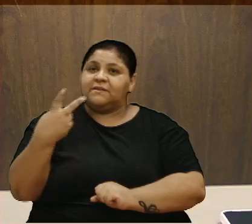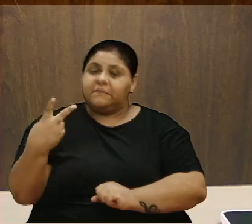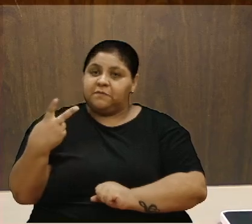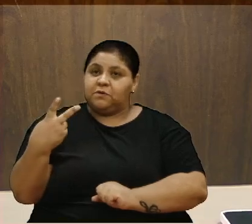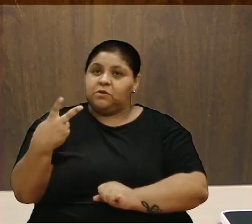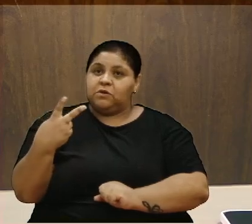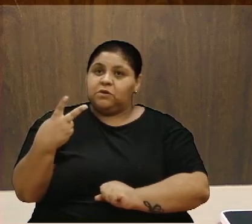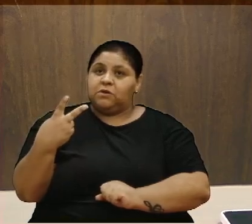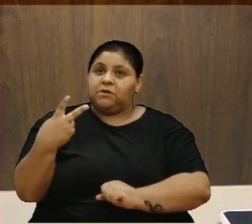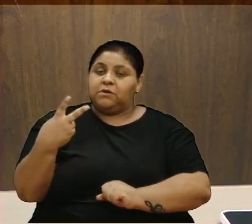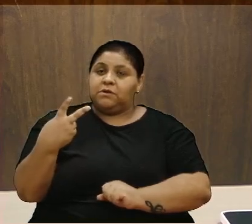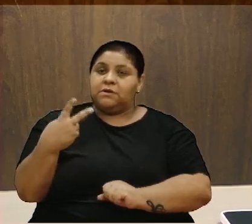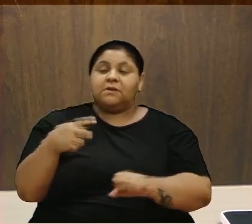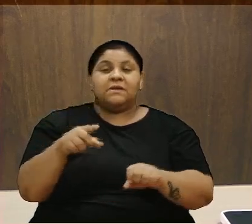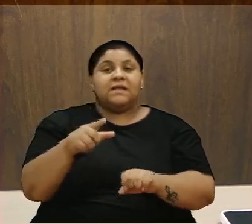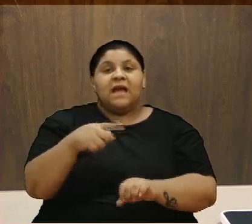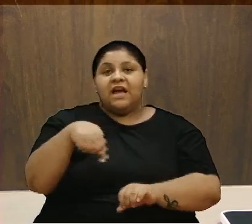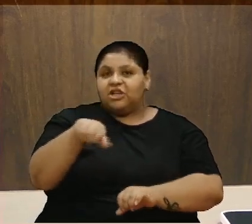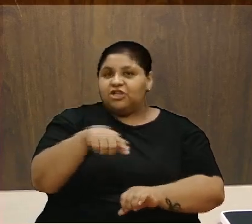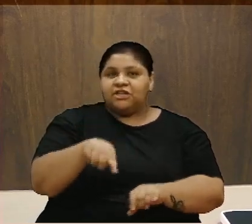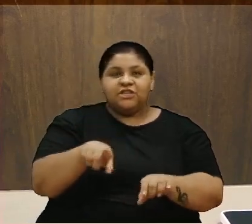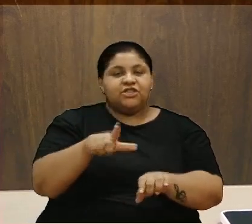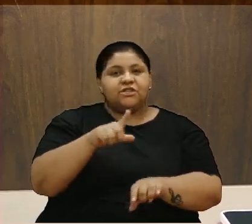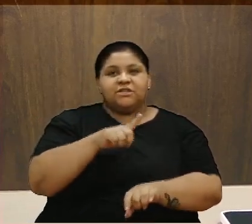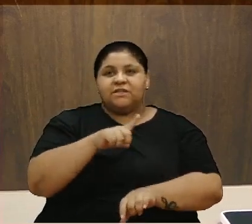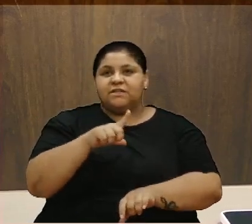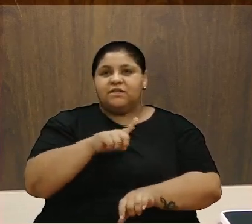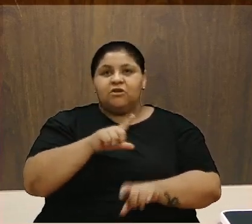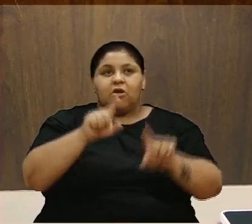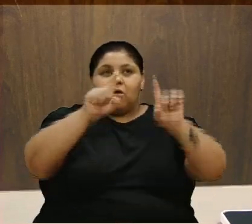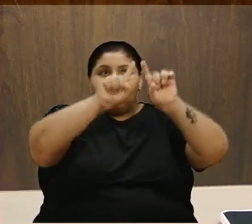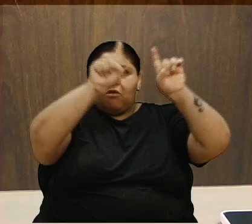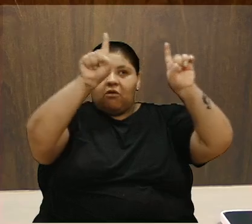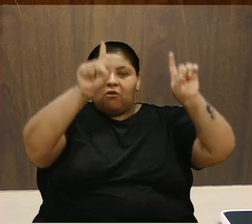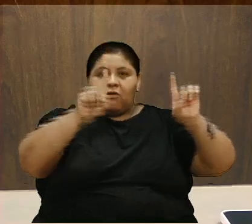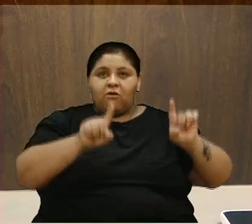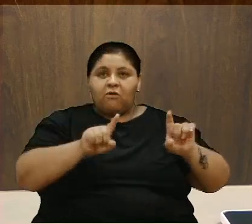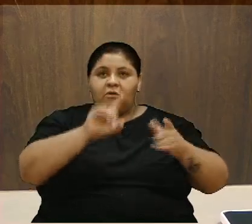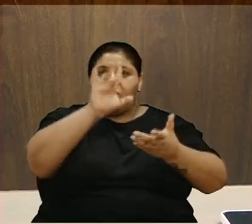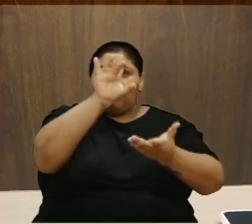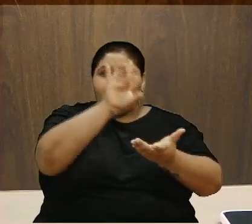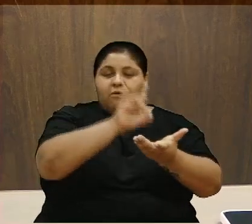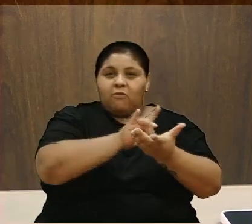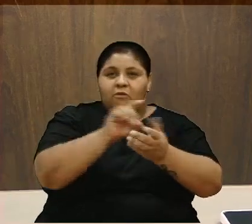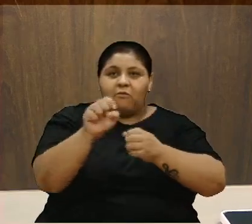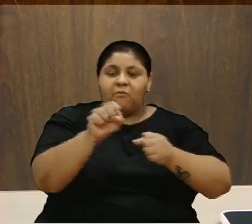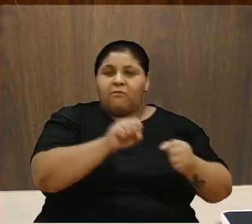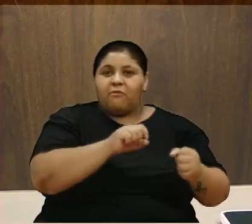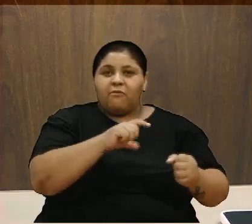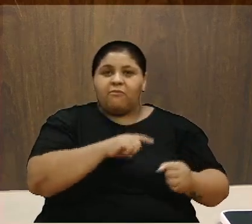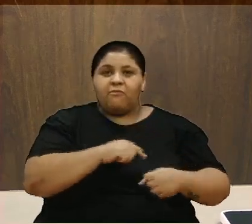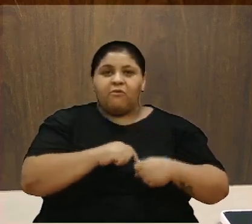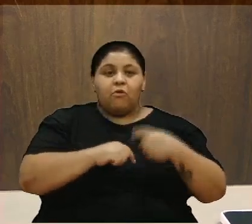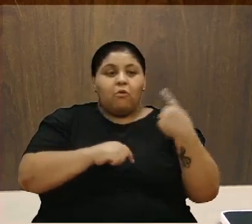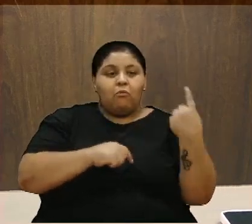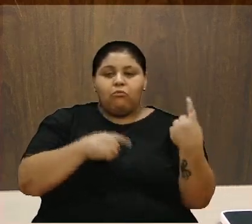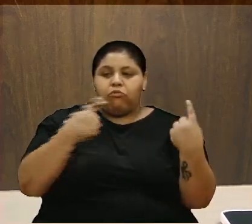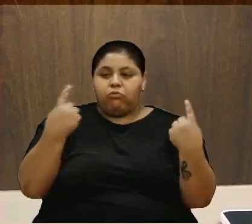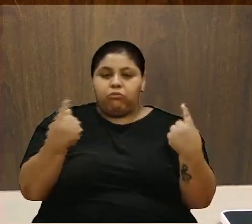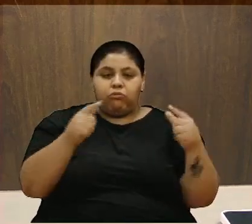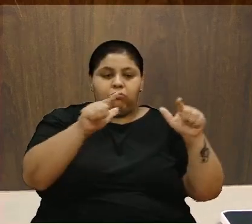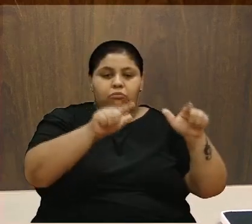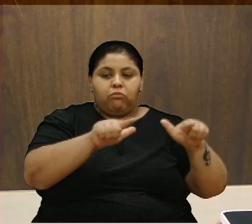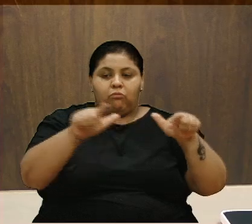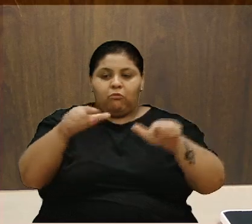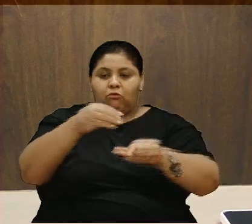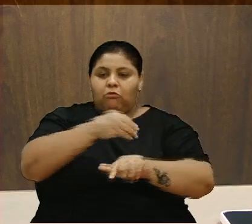262. A gente também não tem nenhuma equipe habilitada e poderia ter uma por território de